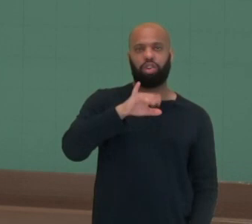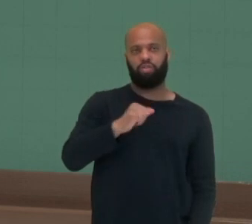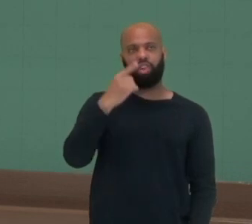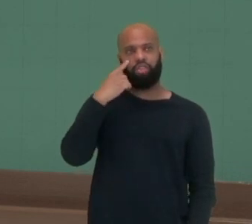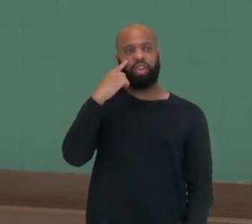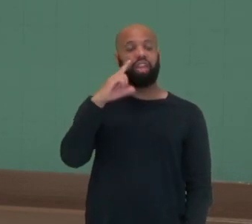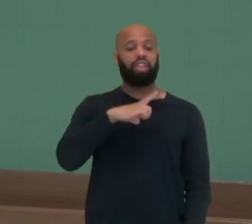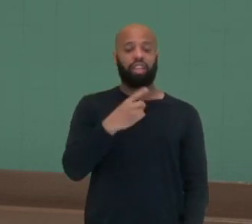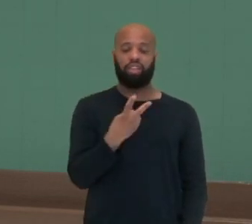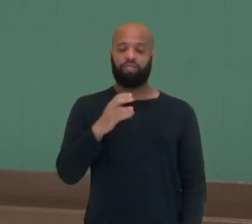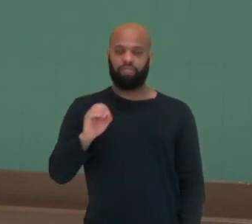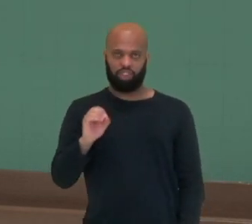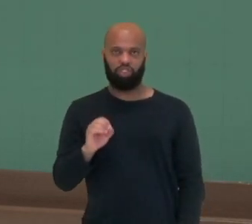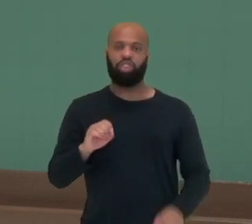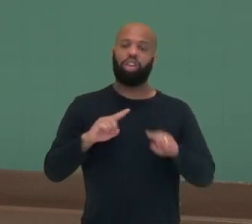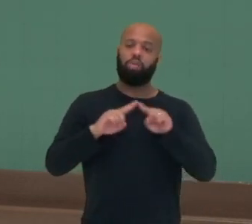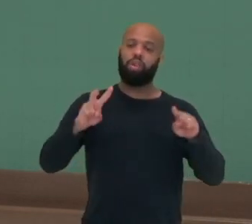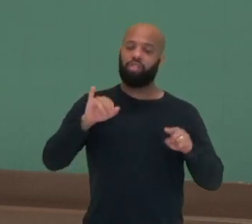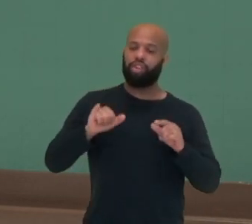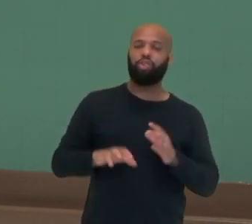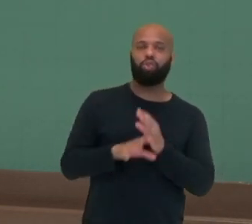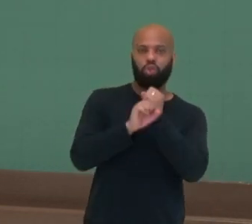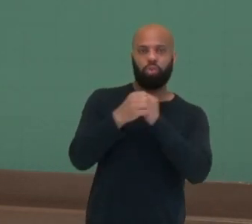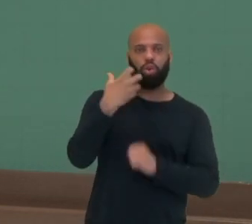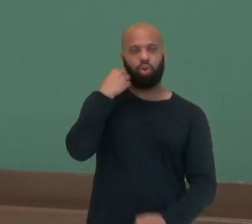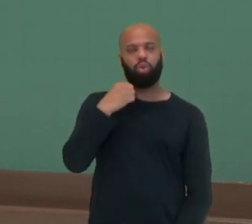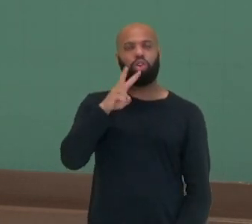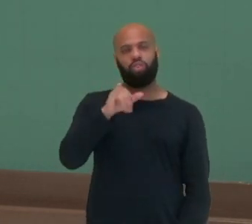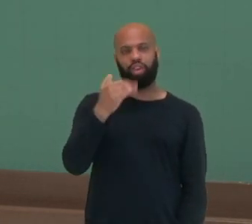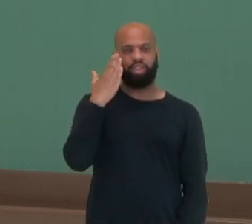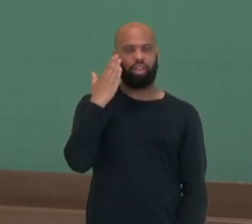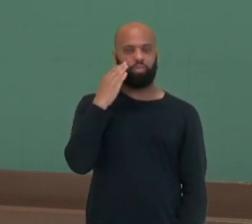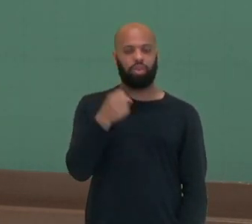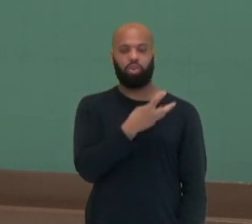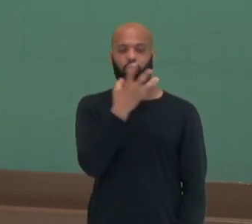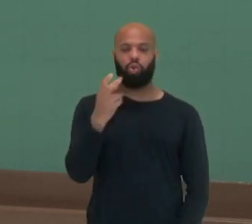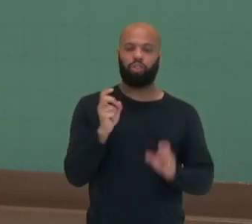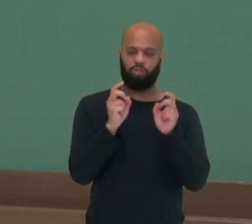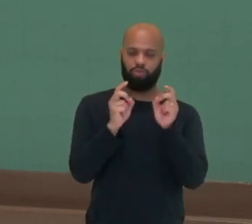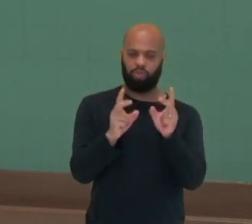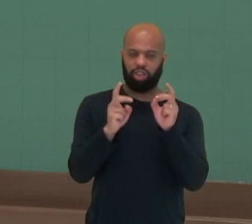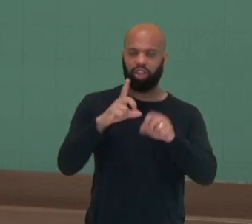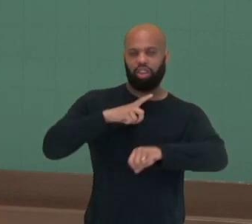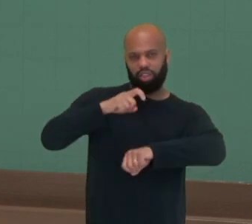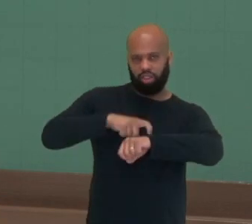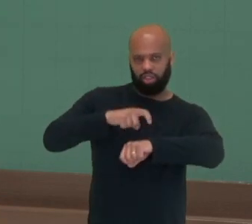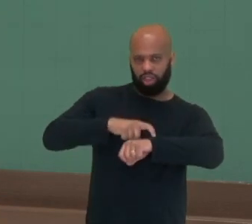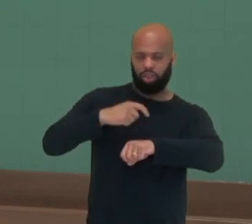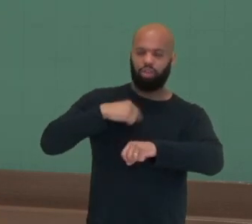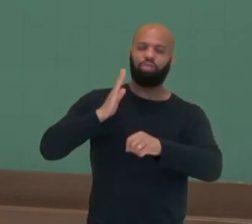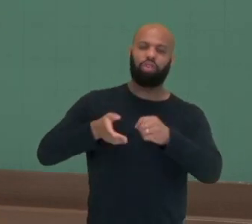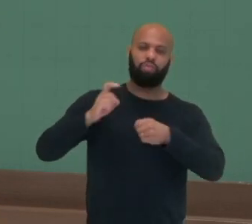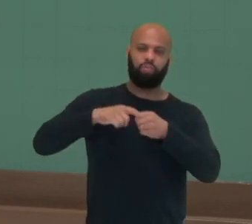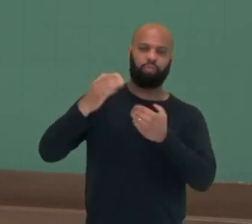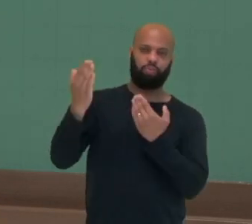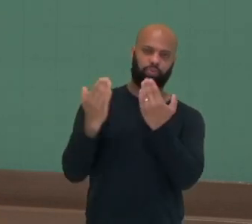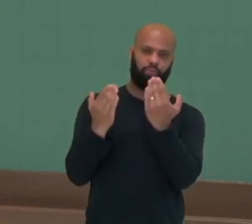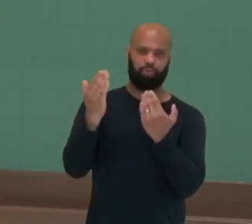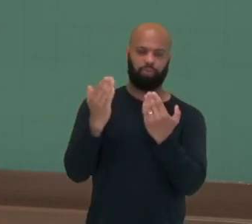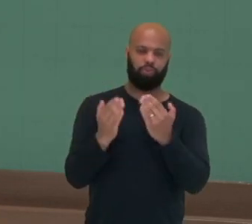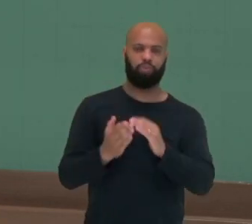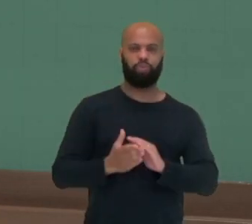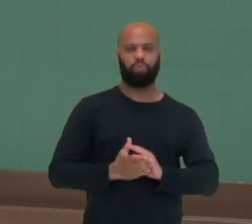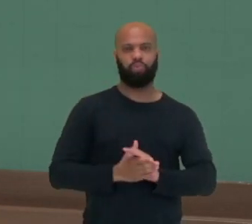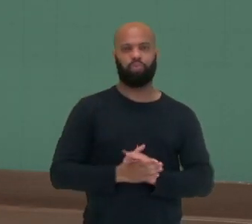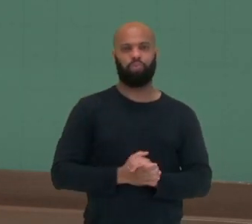20 unidades, somar o lucro, a gente vai ter o preço de venda. Vou dar um tempinho para vocês resolverem e já voltamos a conferir o resultado.